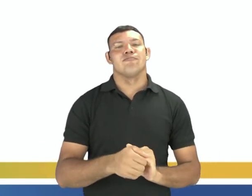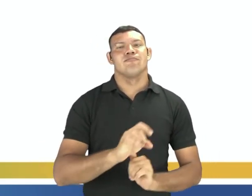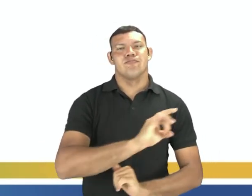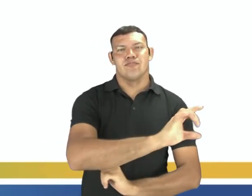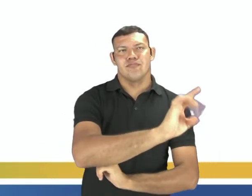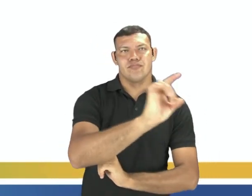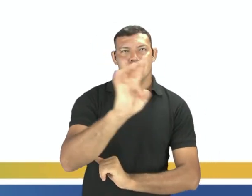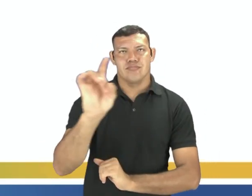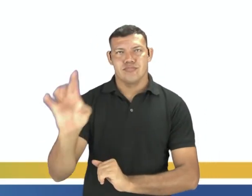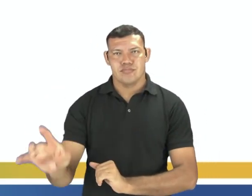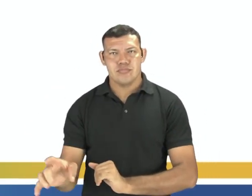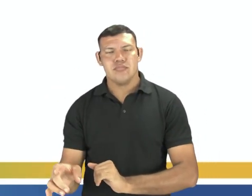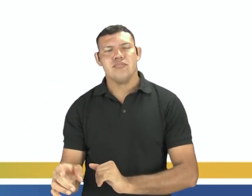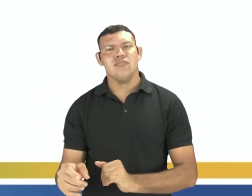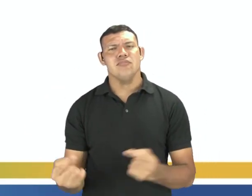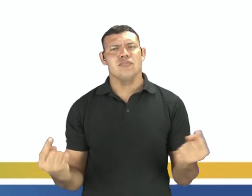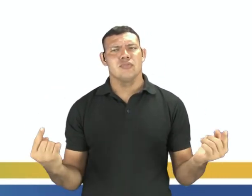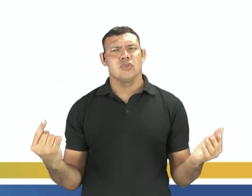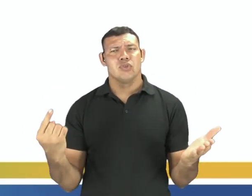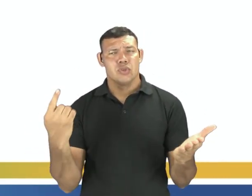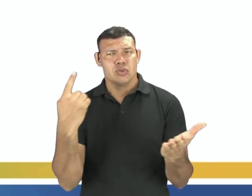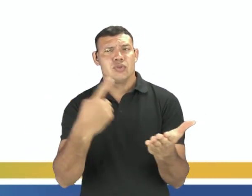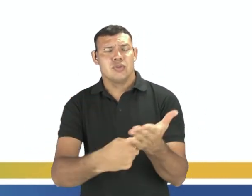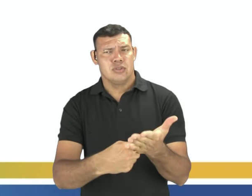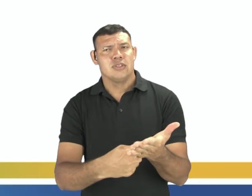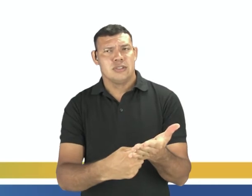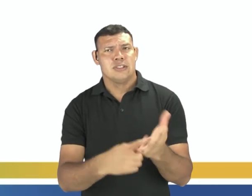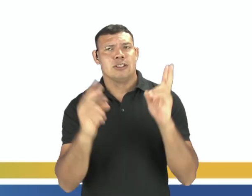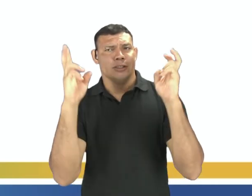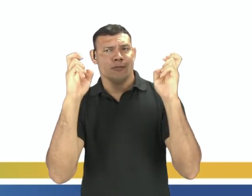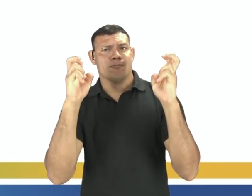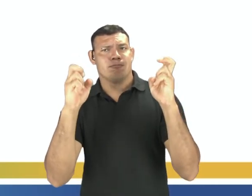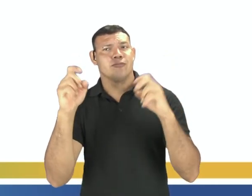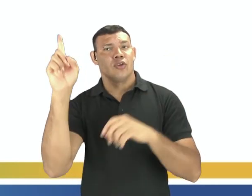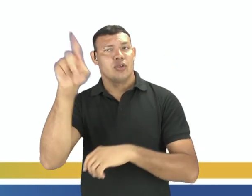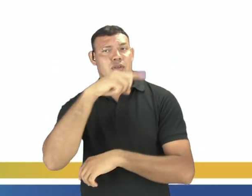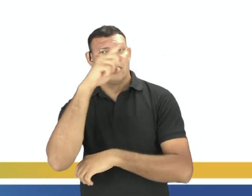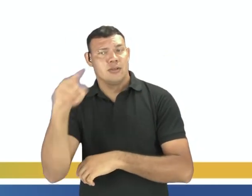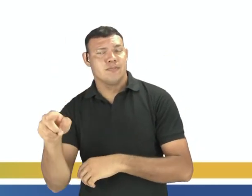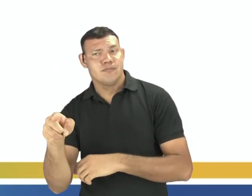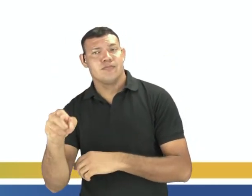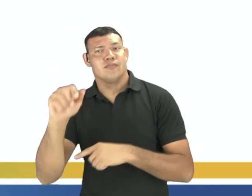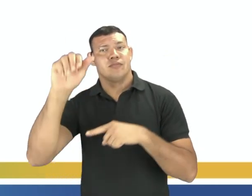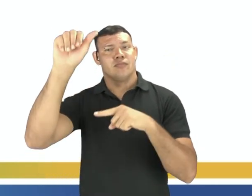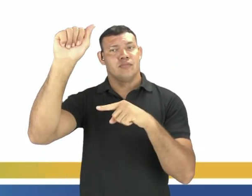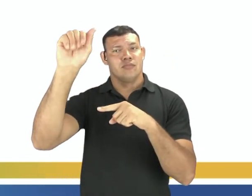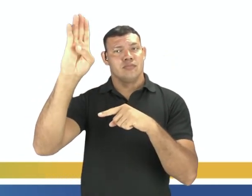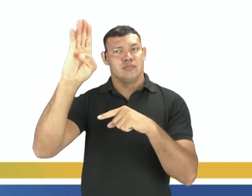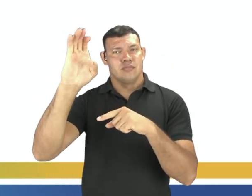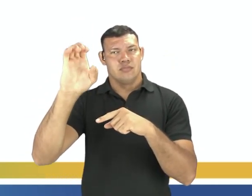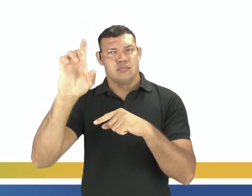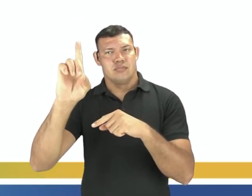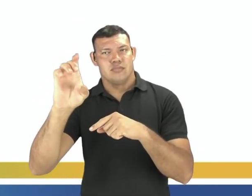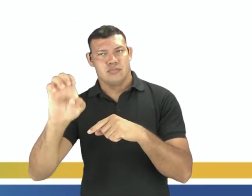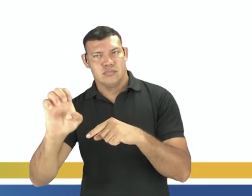De acordo com tudo que você sabe sobre o tema, marque a alternativa